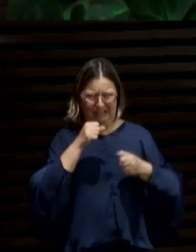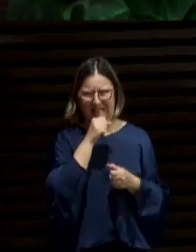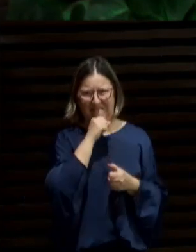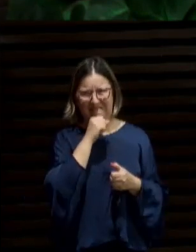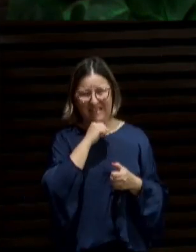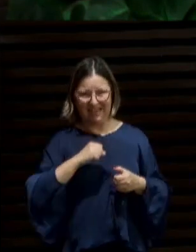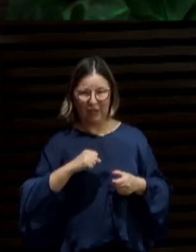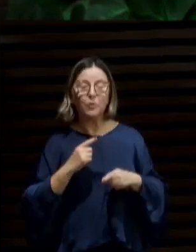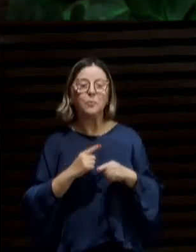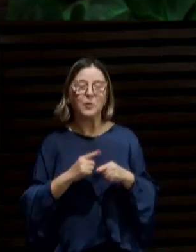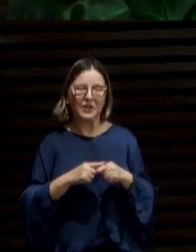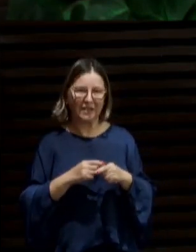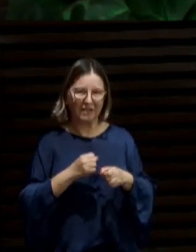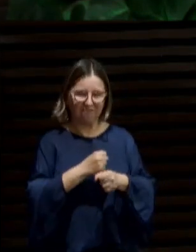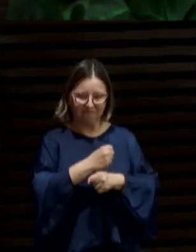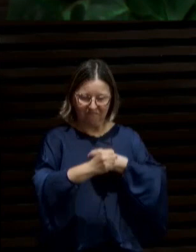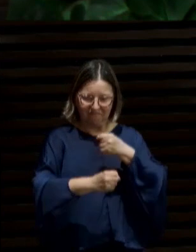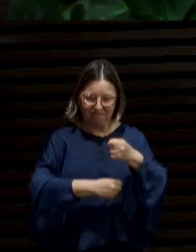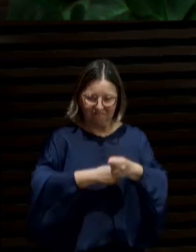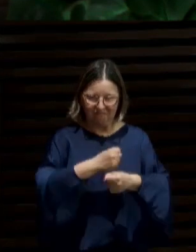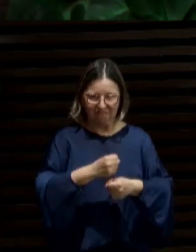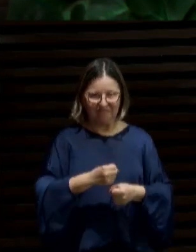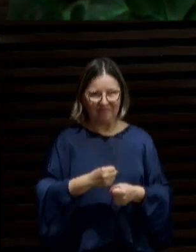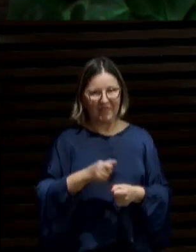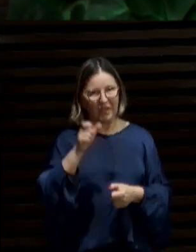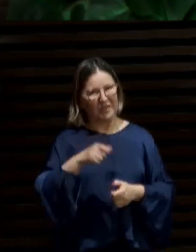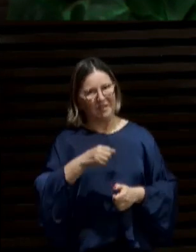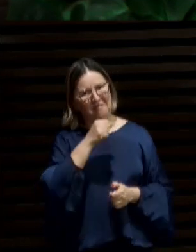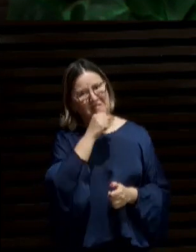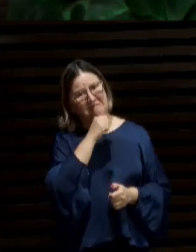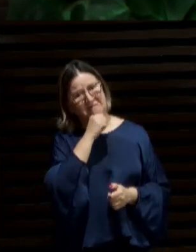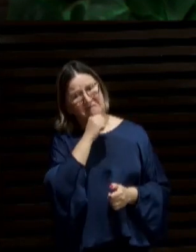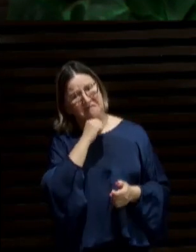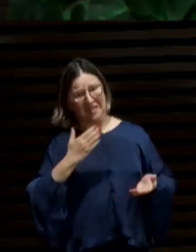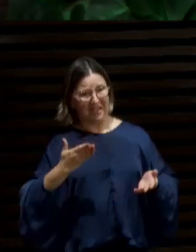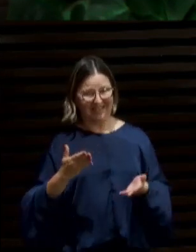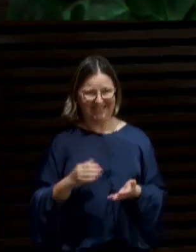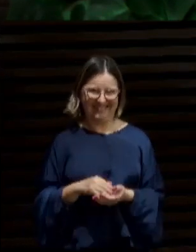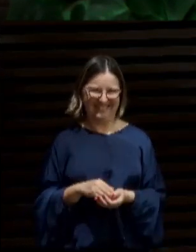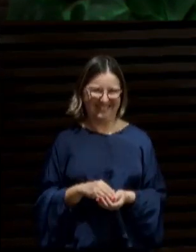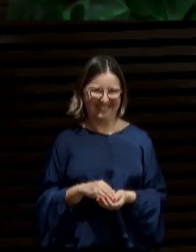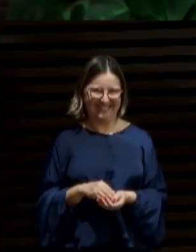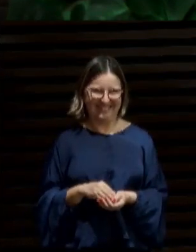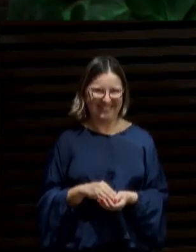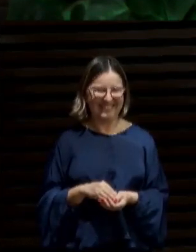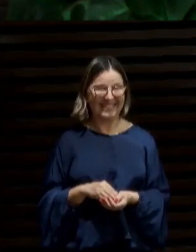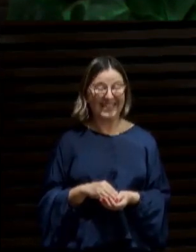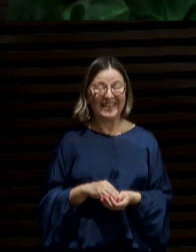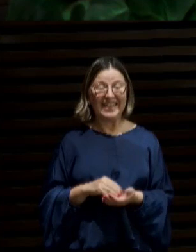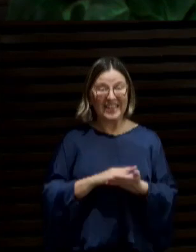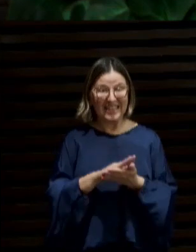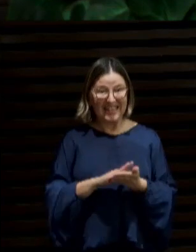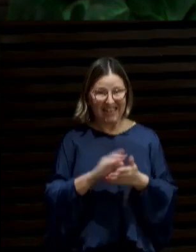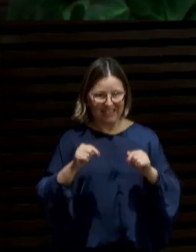Porque os anos são cruéis. O bicho não deixa dúvida de que nada nesse